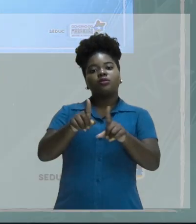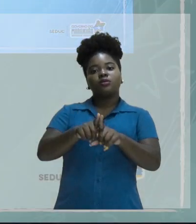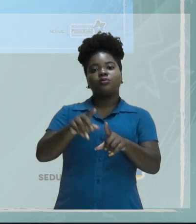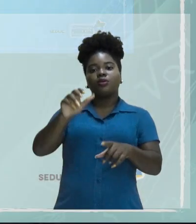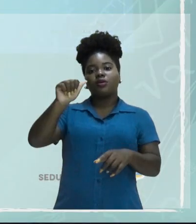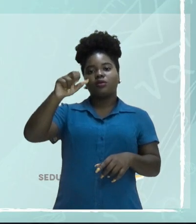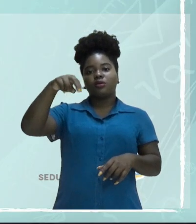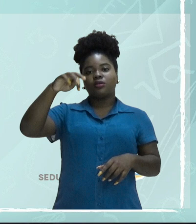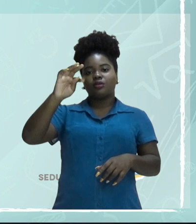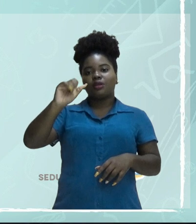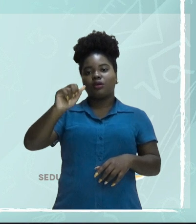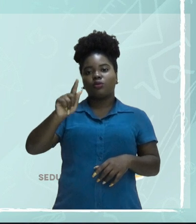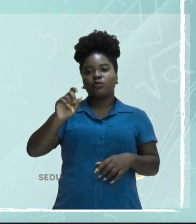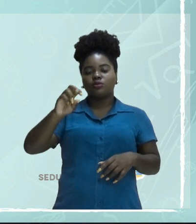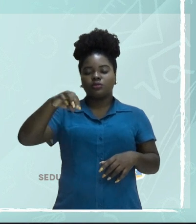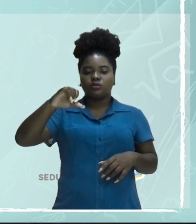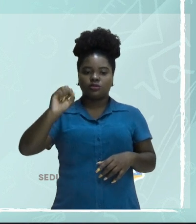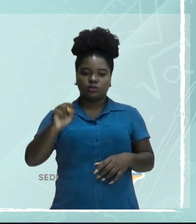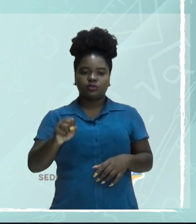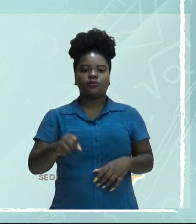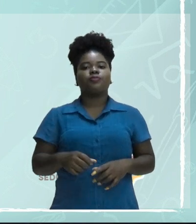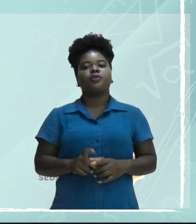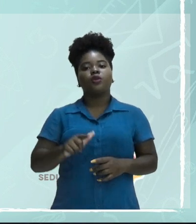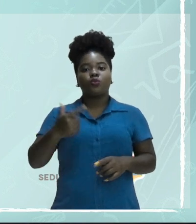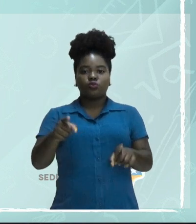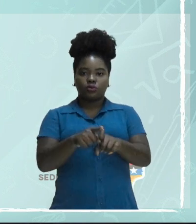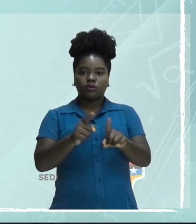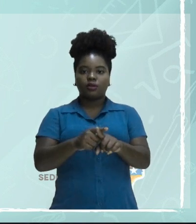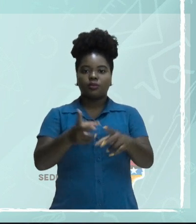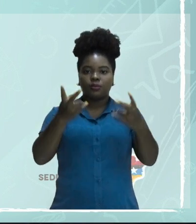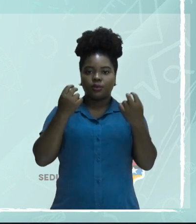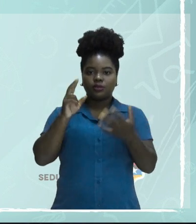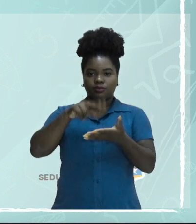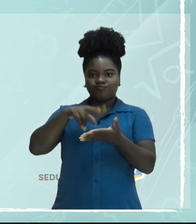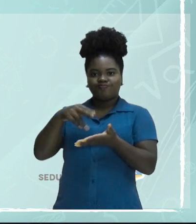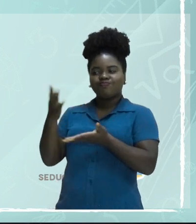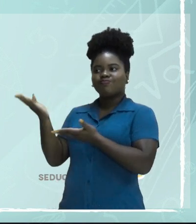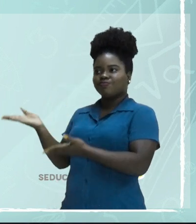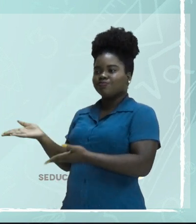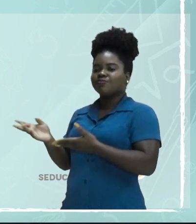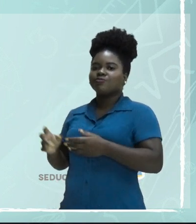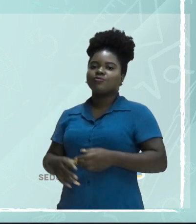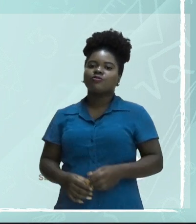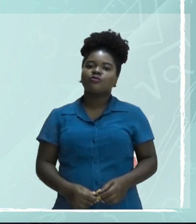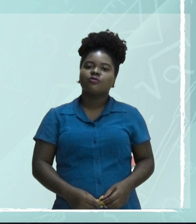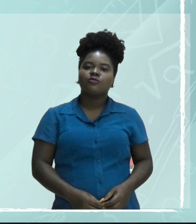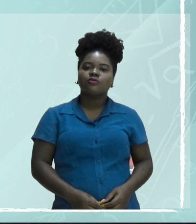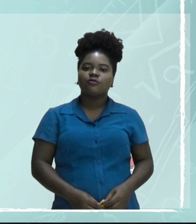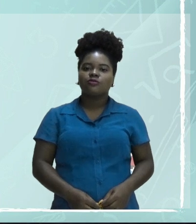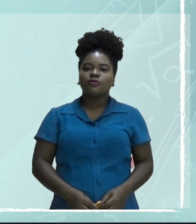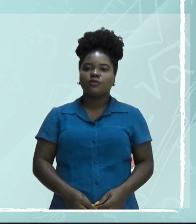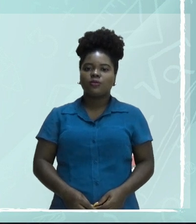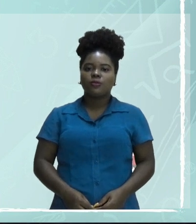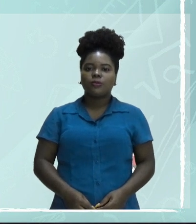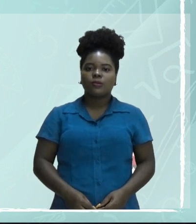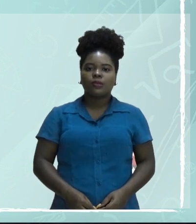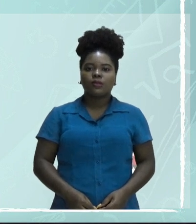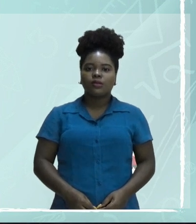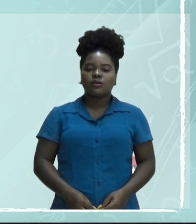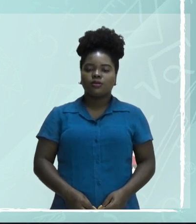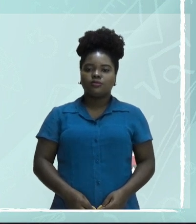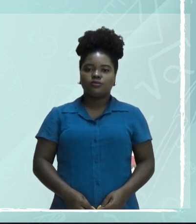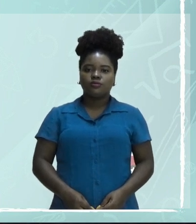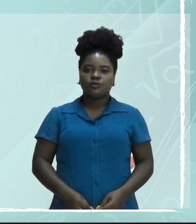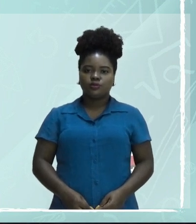Sinesistas são aqueles que participam auxiliando a movimentação principal ou estabilizando a articulação para que não ocorram